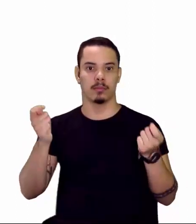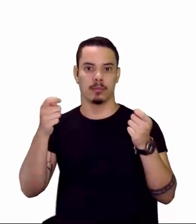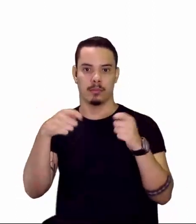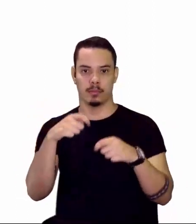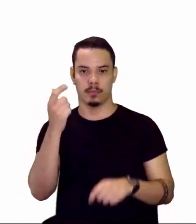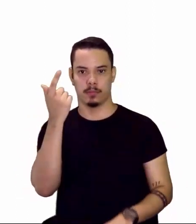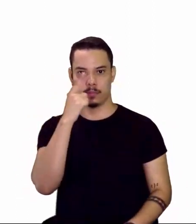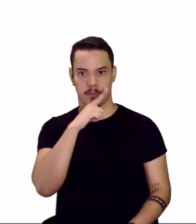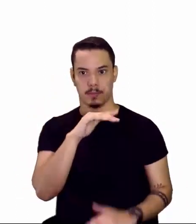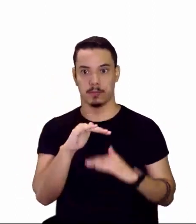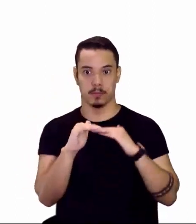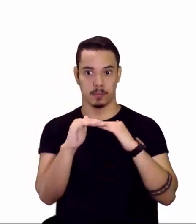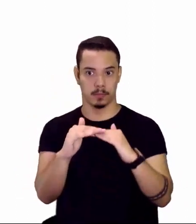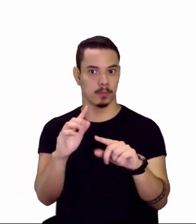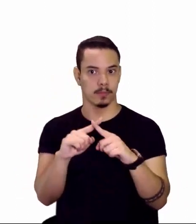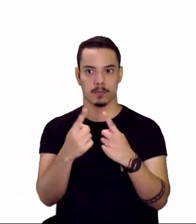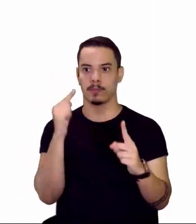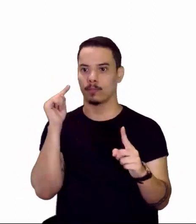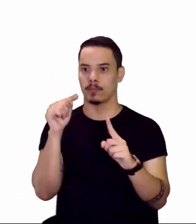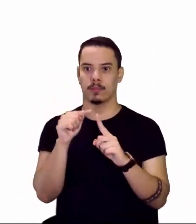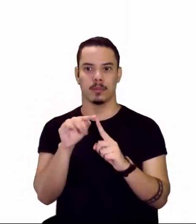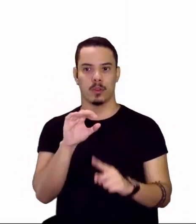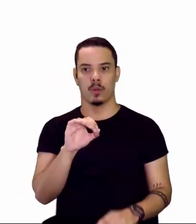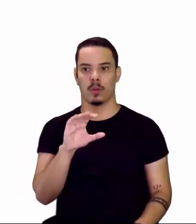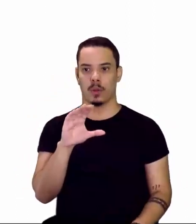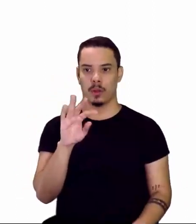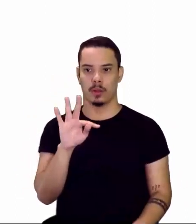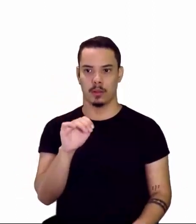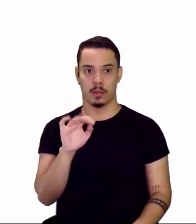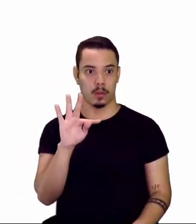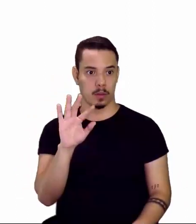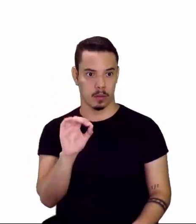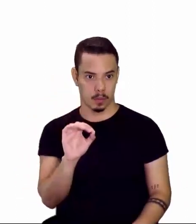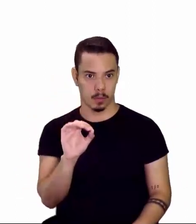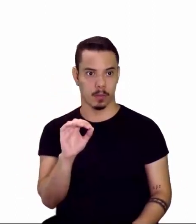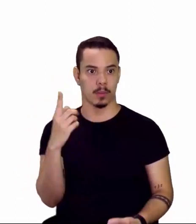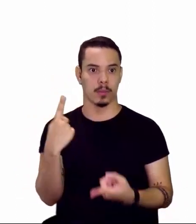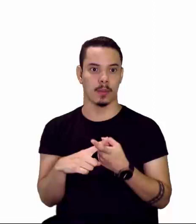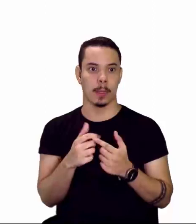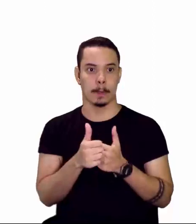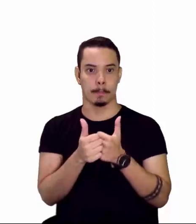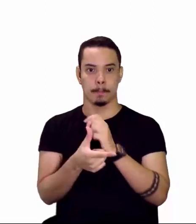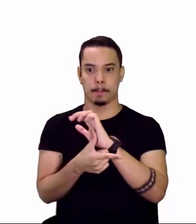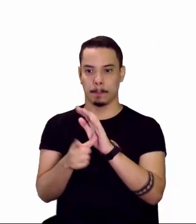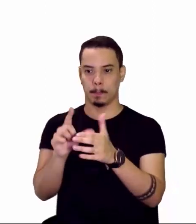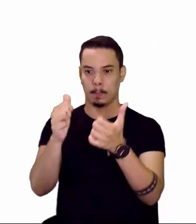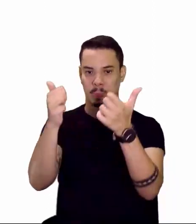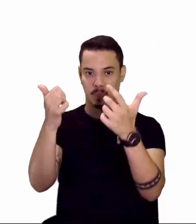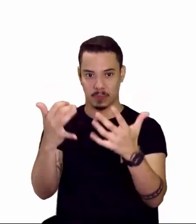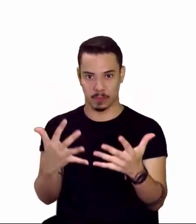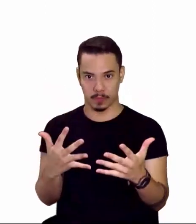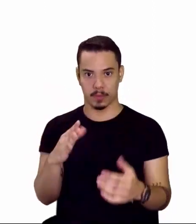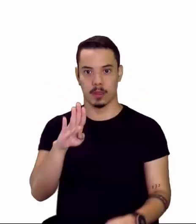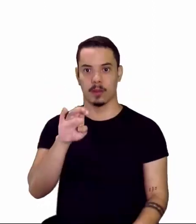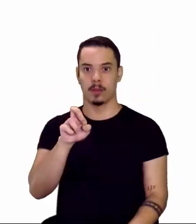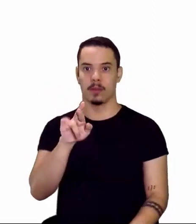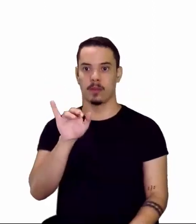adquirir estabilidade sem atingir o octeto na camada de valência, conforme eu falei. O